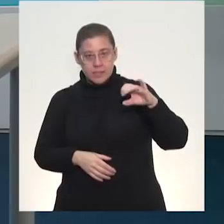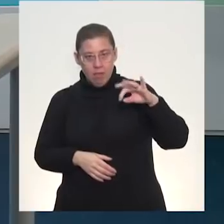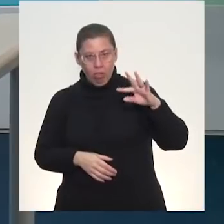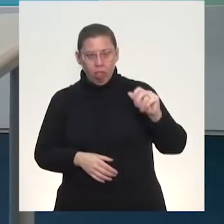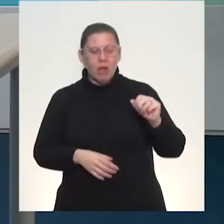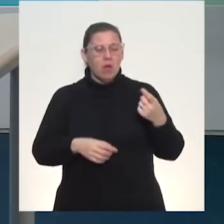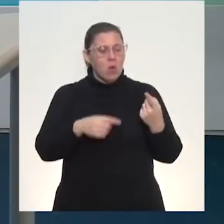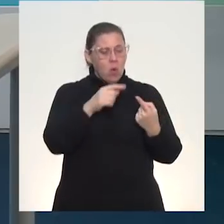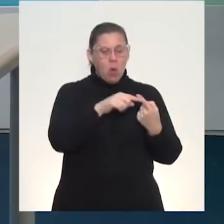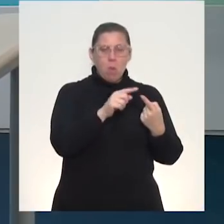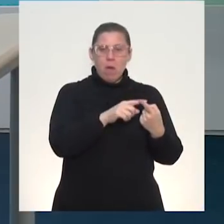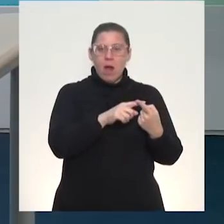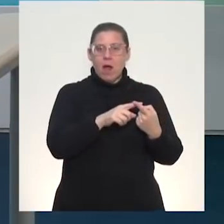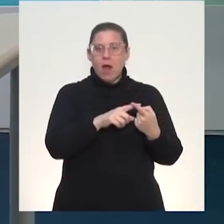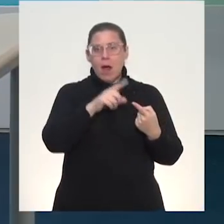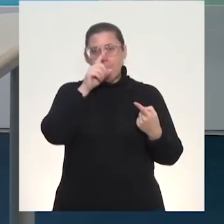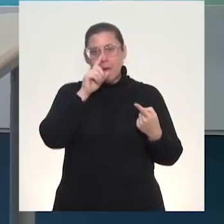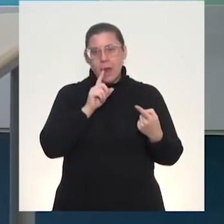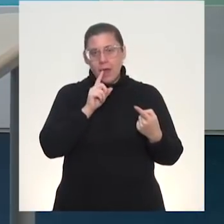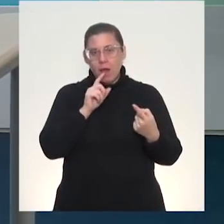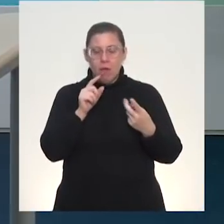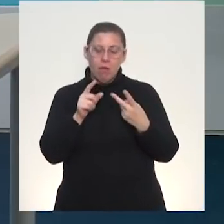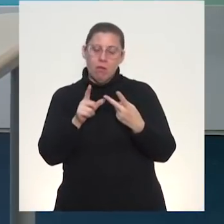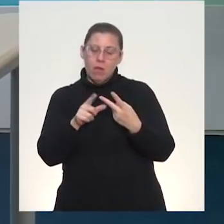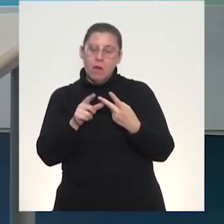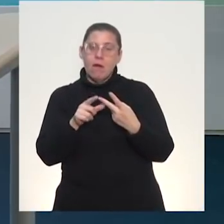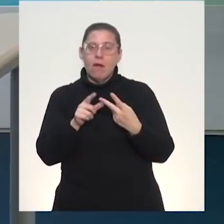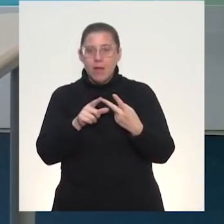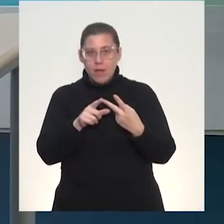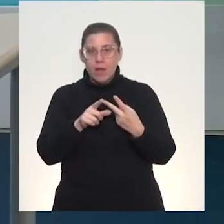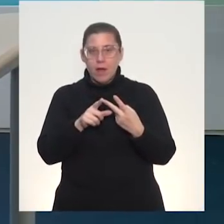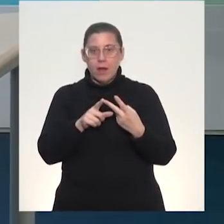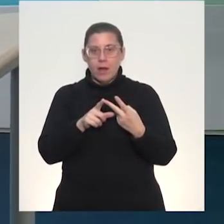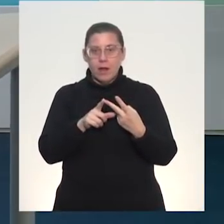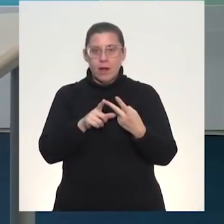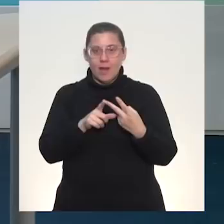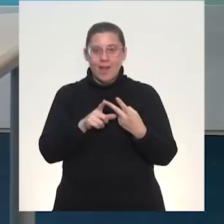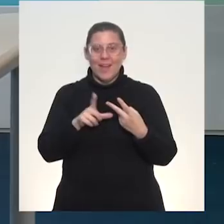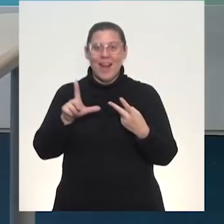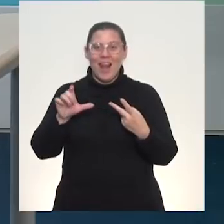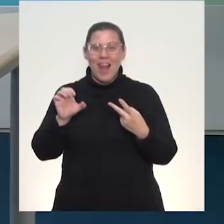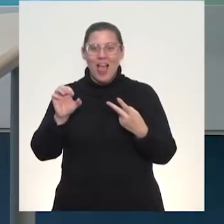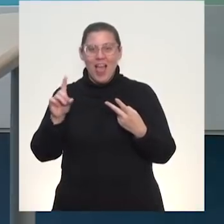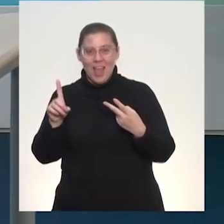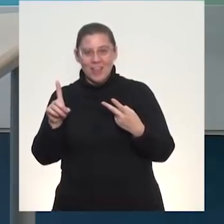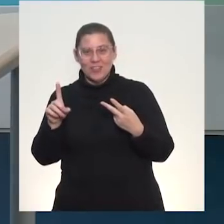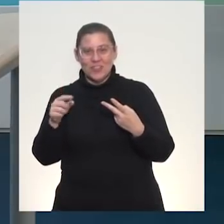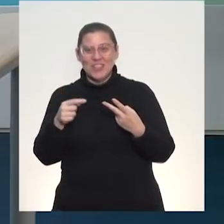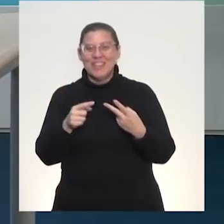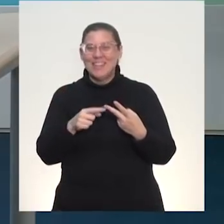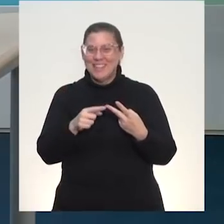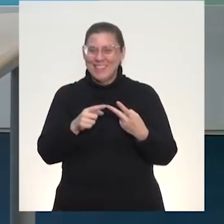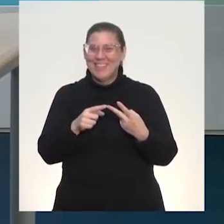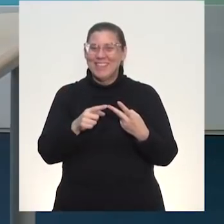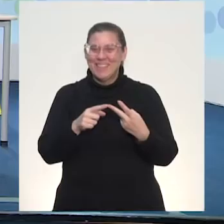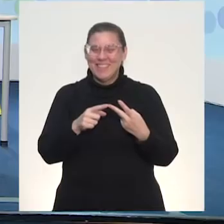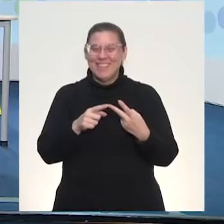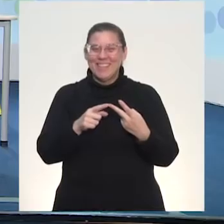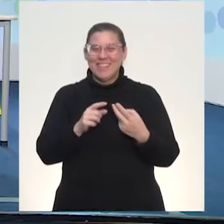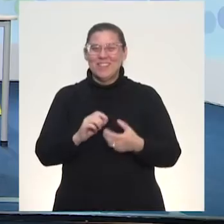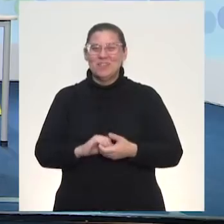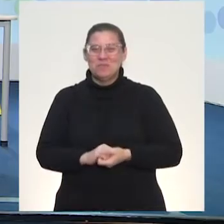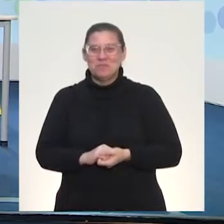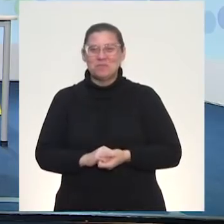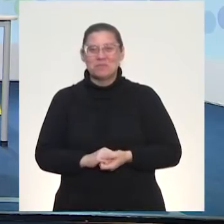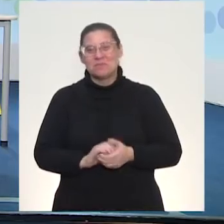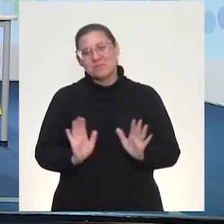podia resumir essa história assim, né? Isso aqui é para quem já tomou vacina, viveu com essa lâmpada, né? O grupo ainda que não tomou vacina, viveu com a lâmpada LED, né? Sim, né? Os